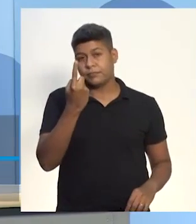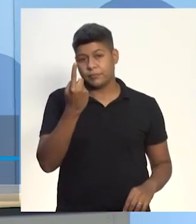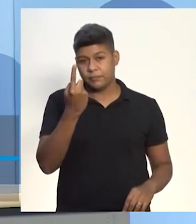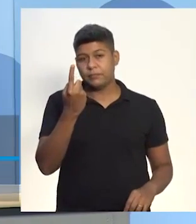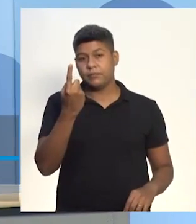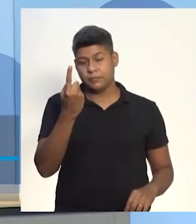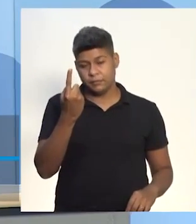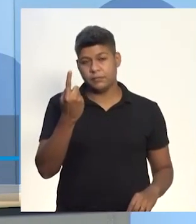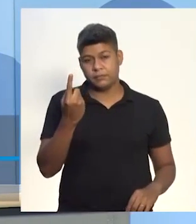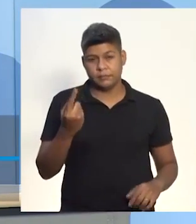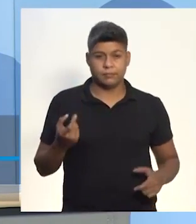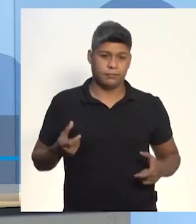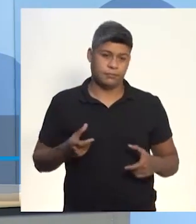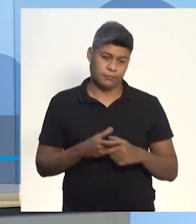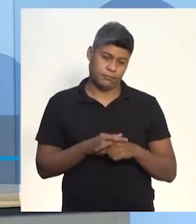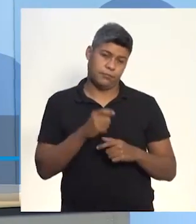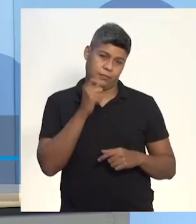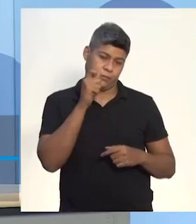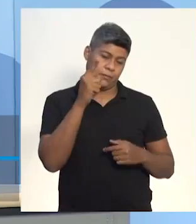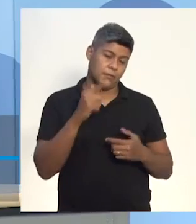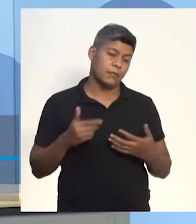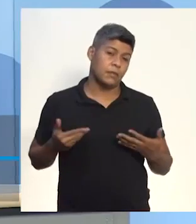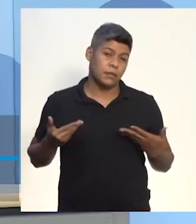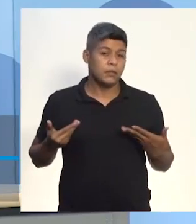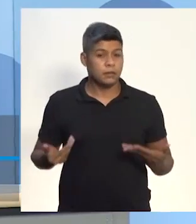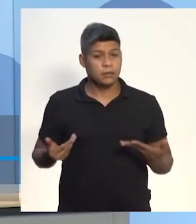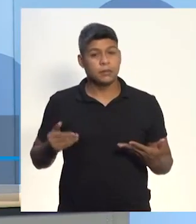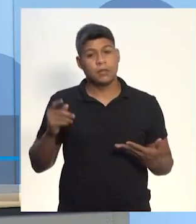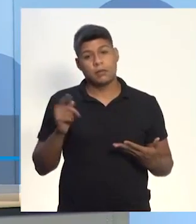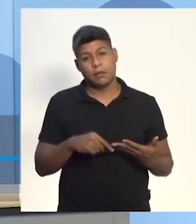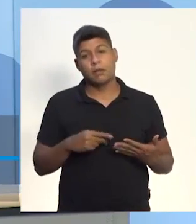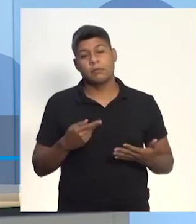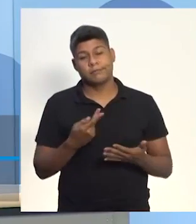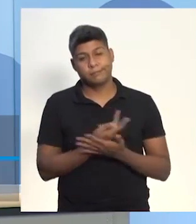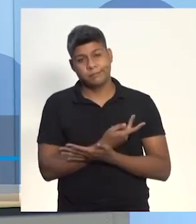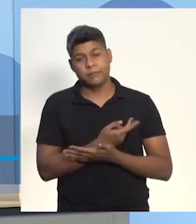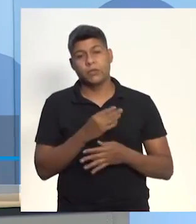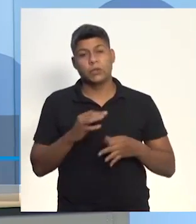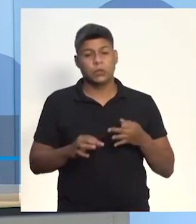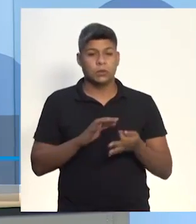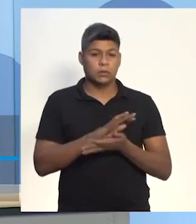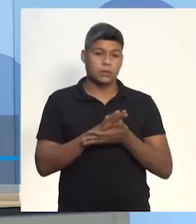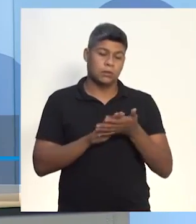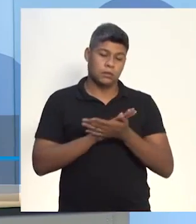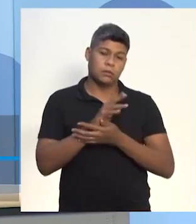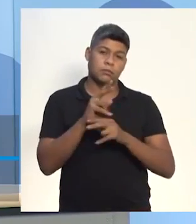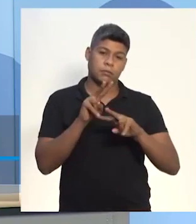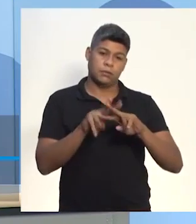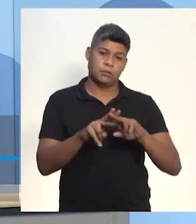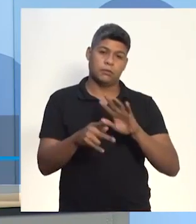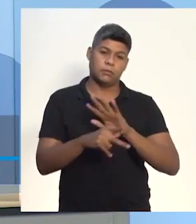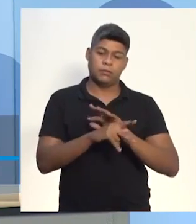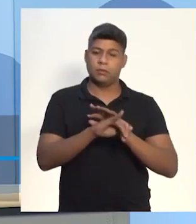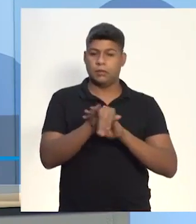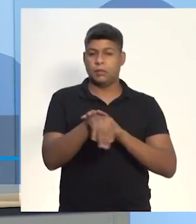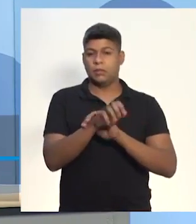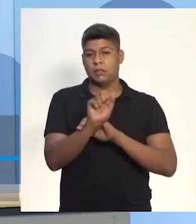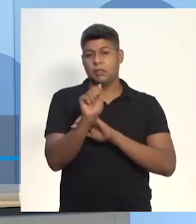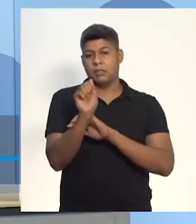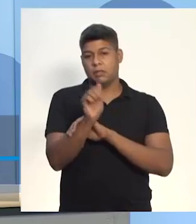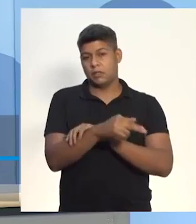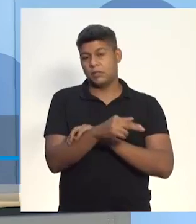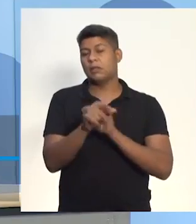às vezes foi essa a alternativa. Então, foi uma situação muito injusta a prisão do Jean Valjean, assim